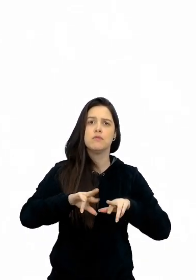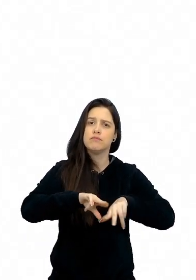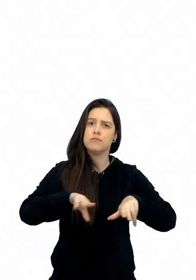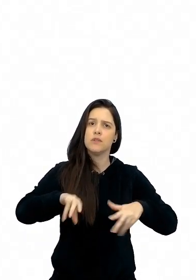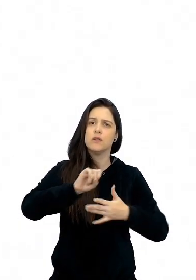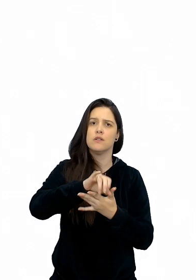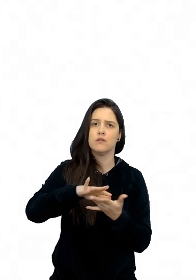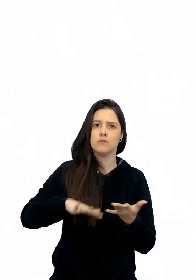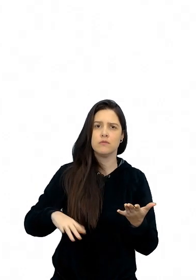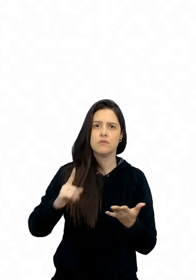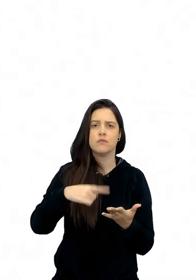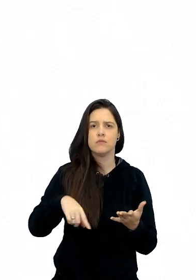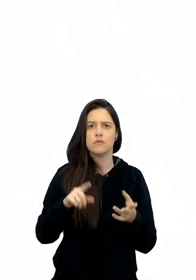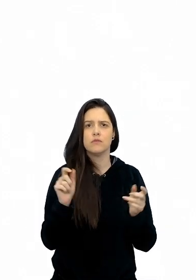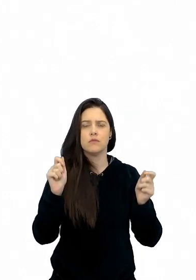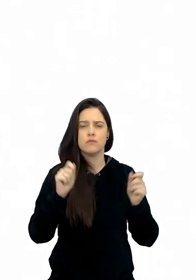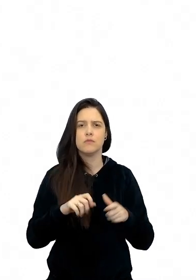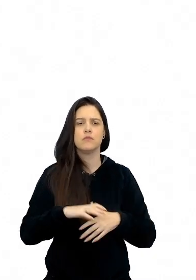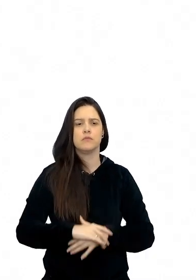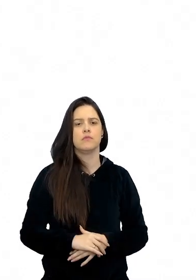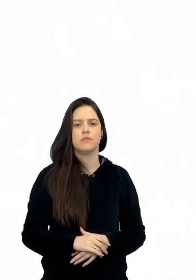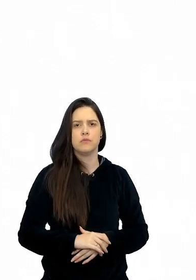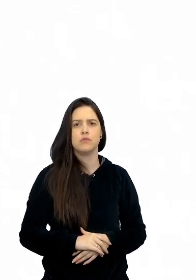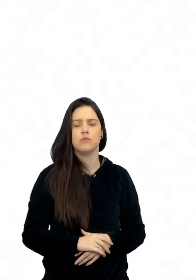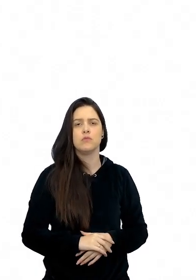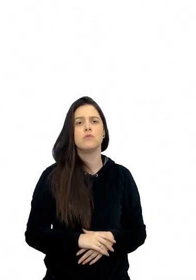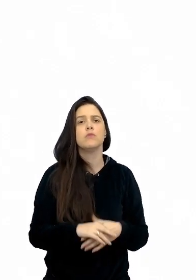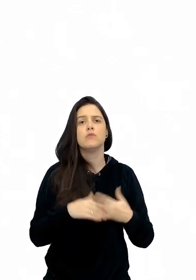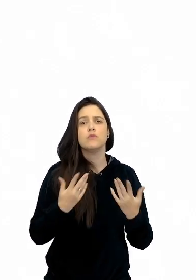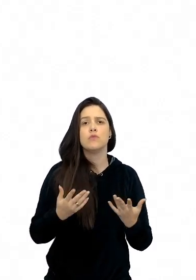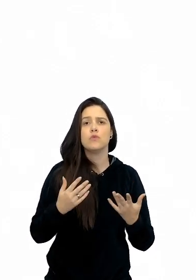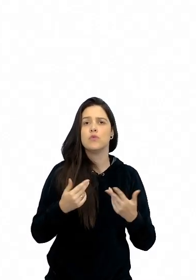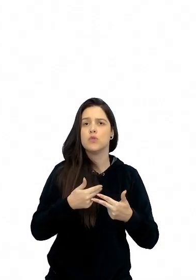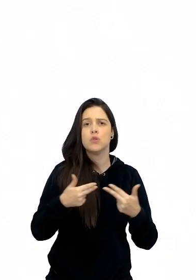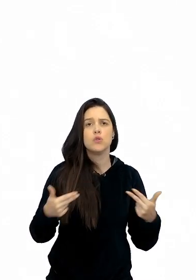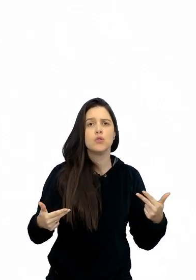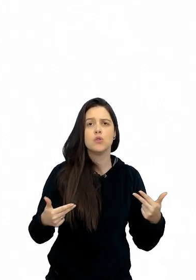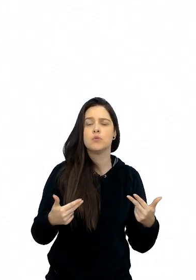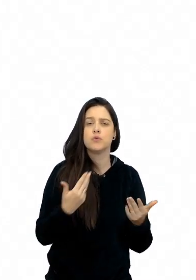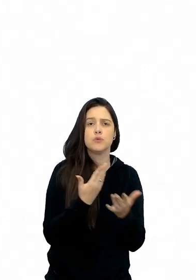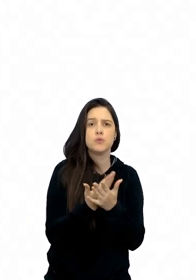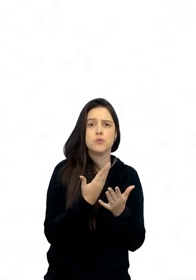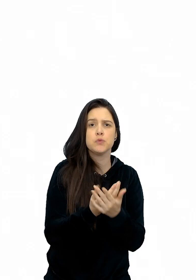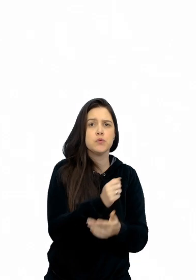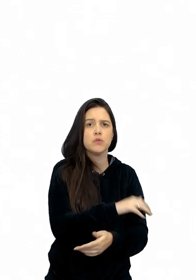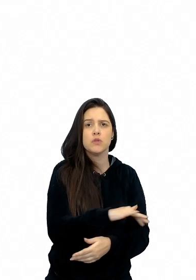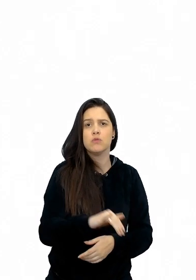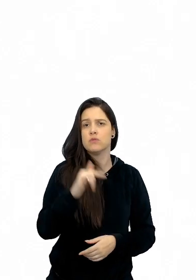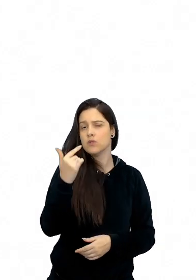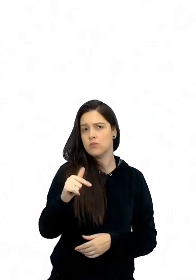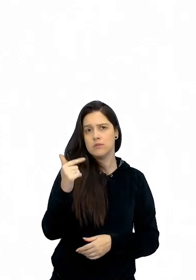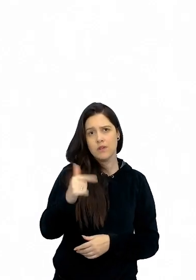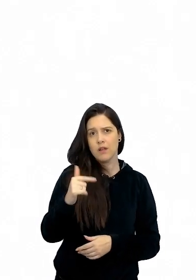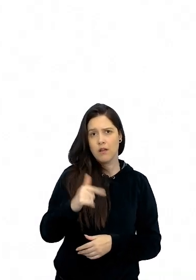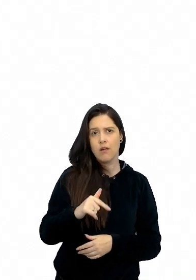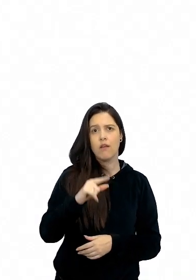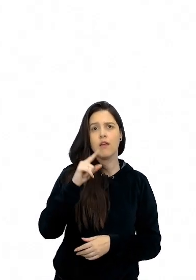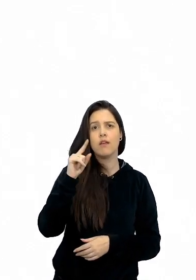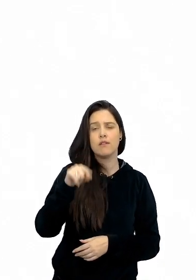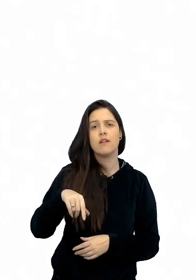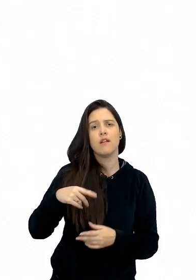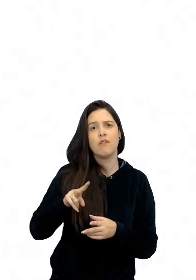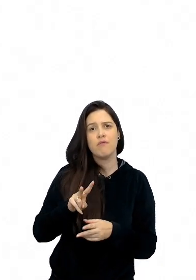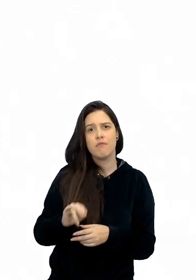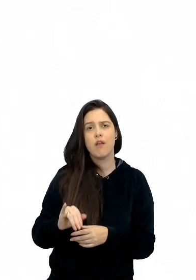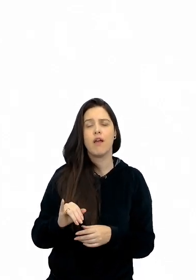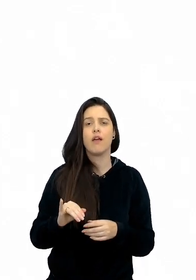eu posso ter dois olhares sobre ele, né, um como algo que o estudante não entende, e aí ele faz